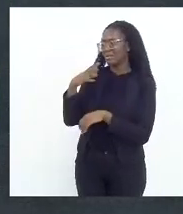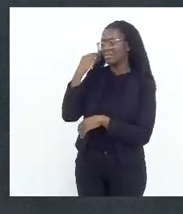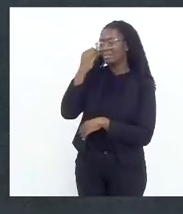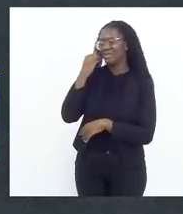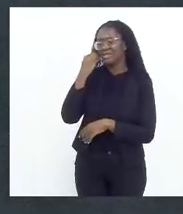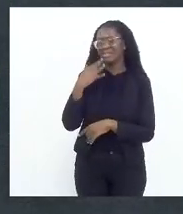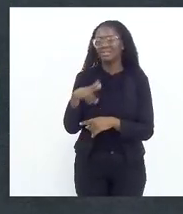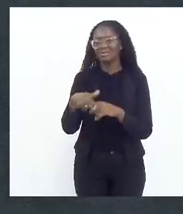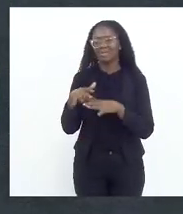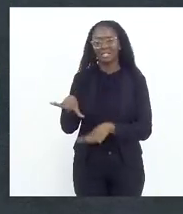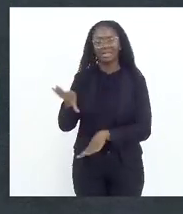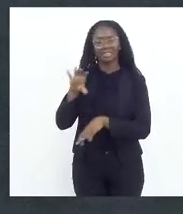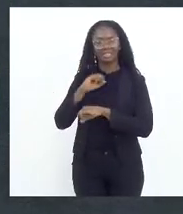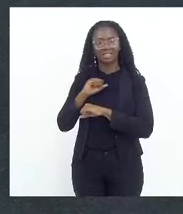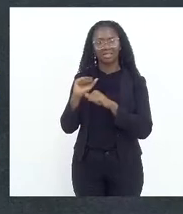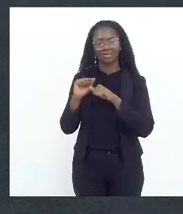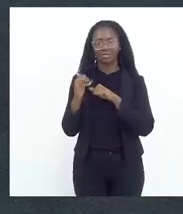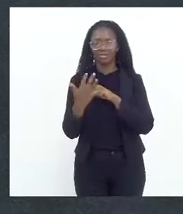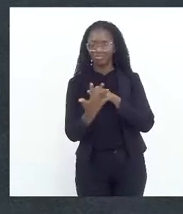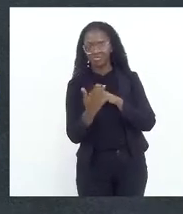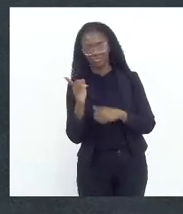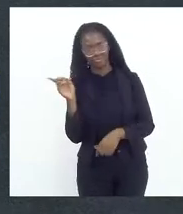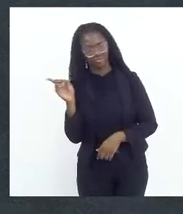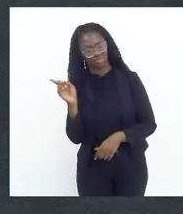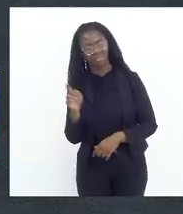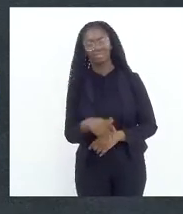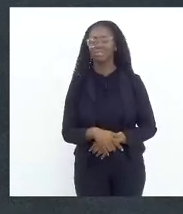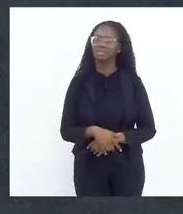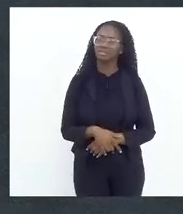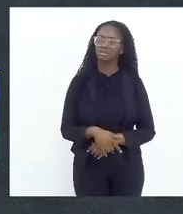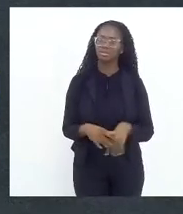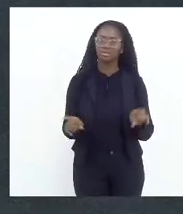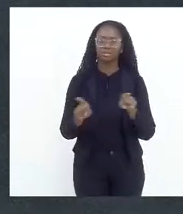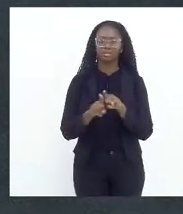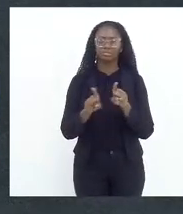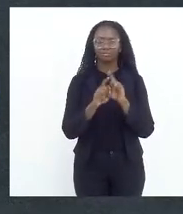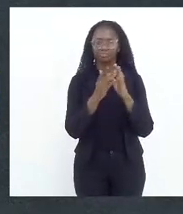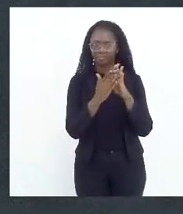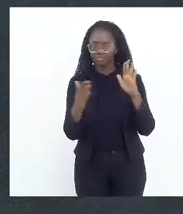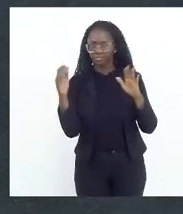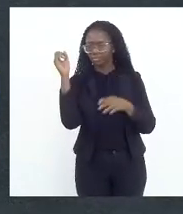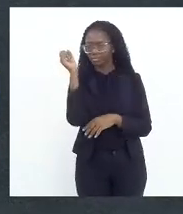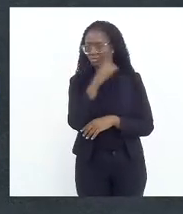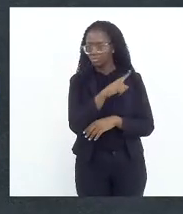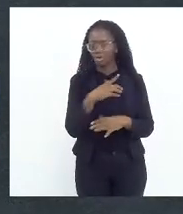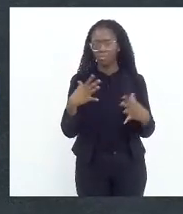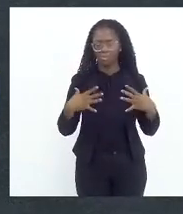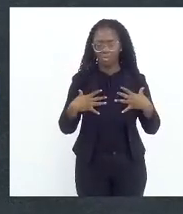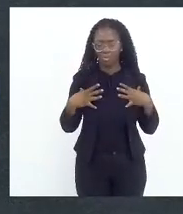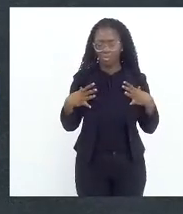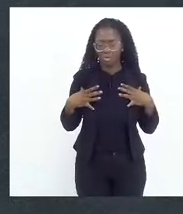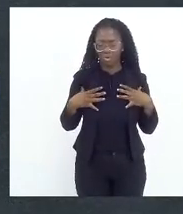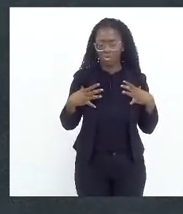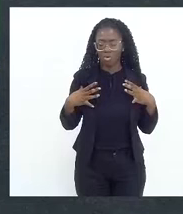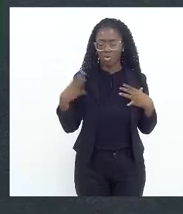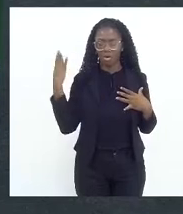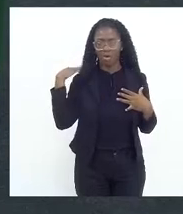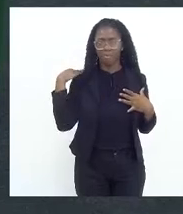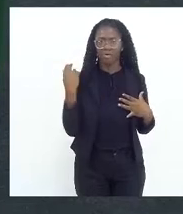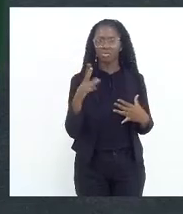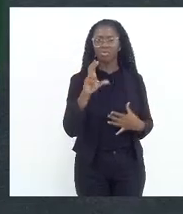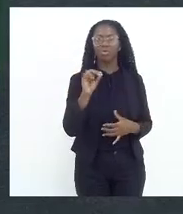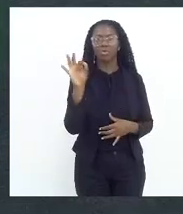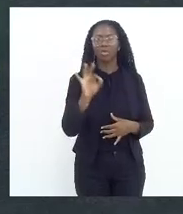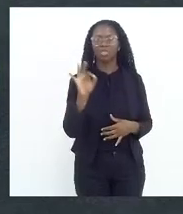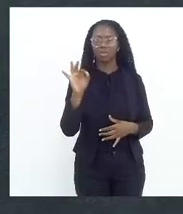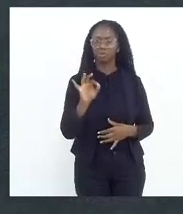Covid e teve numa situação muito difícil, com o pulmão tomado em